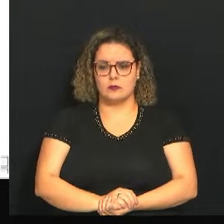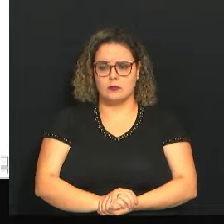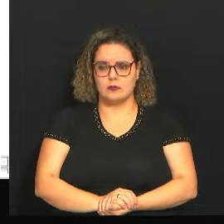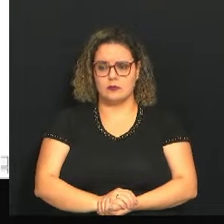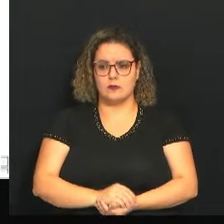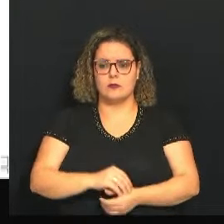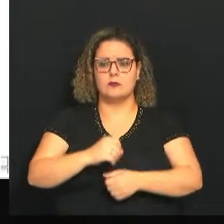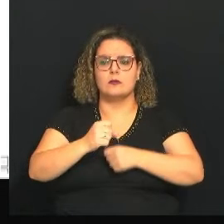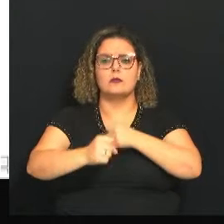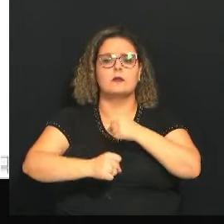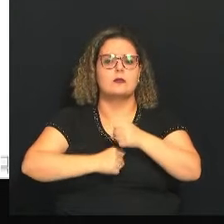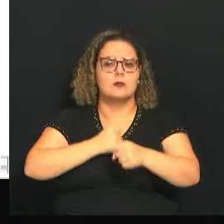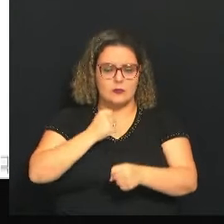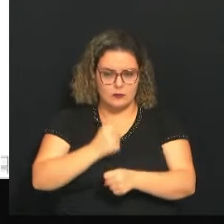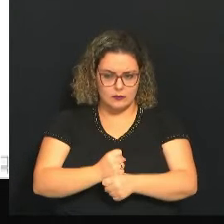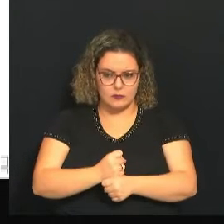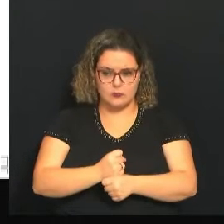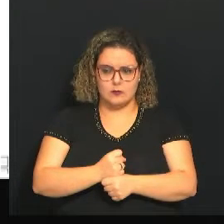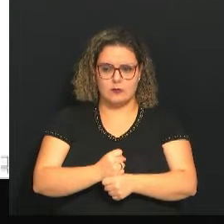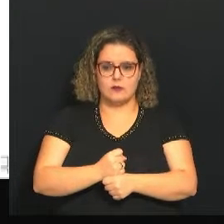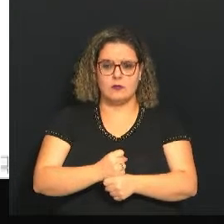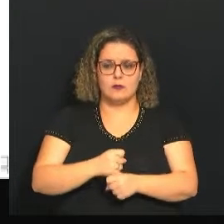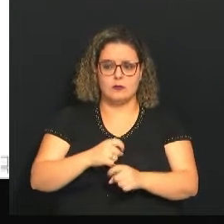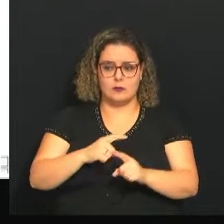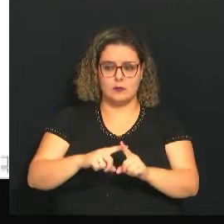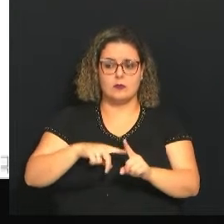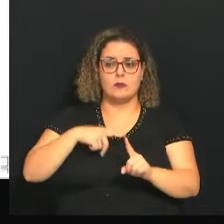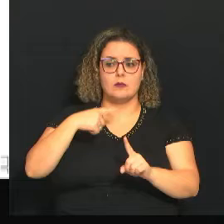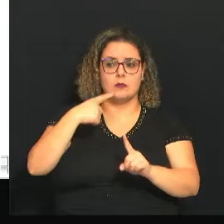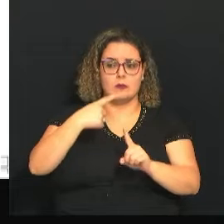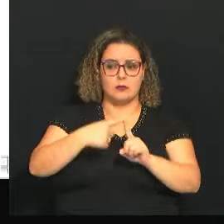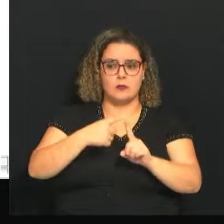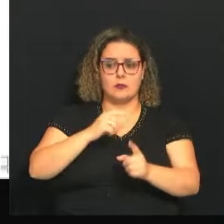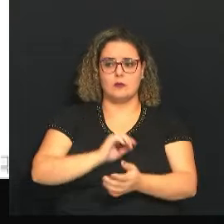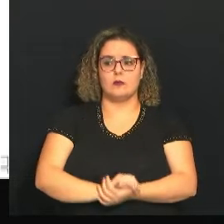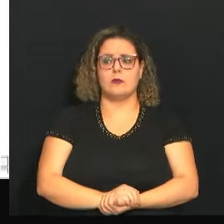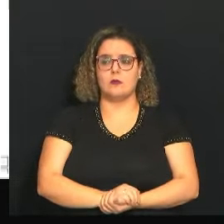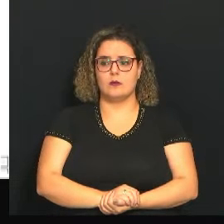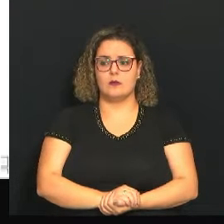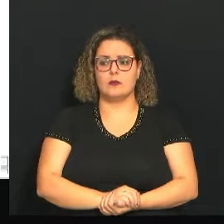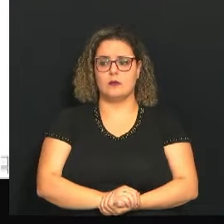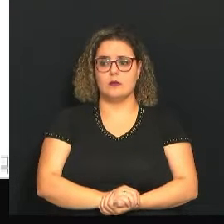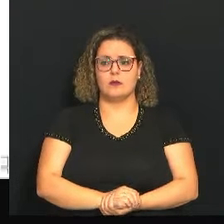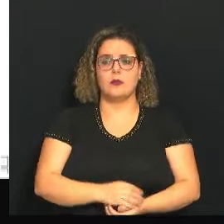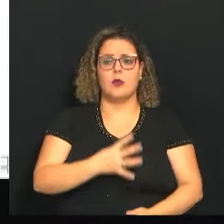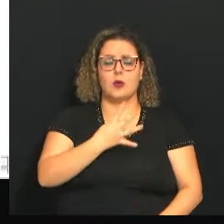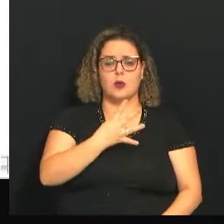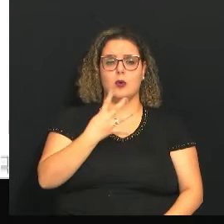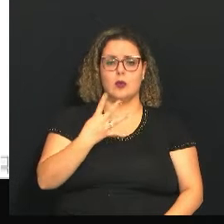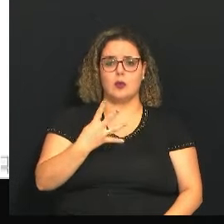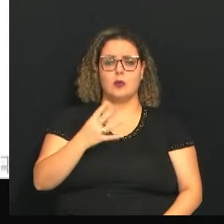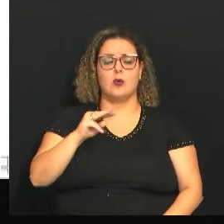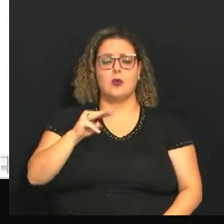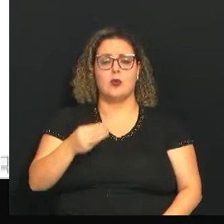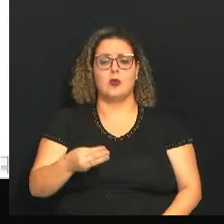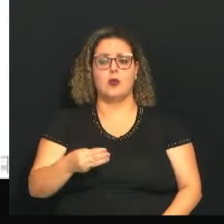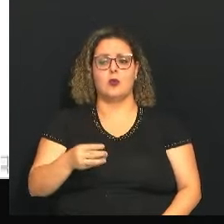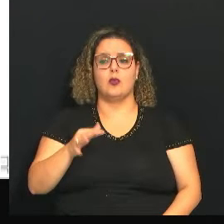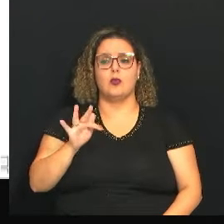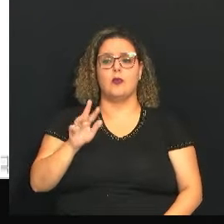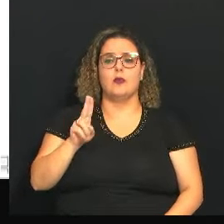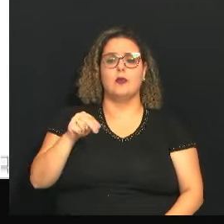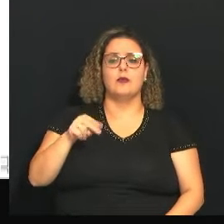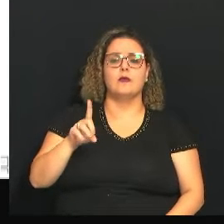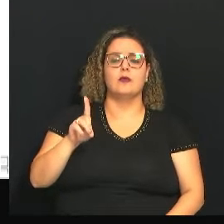um superávit primário de 600 milhões, 44 só do Fundeb, 44 milhões do Fundeb, a gente já